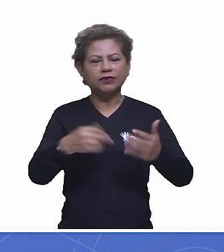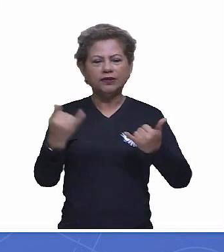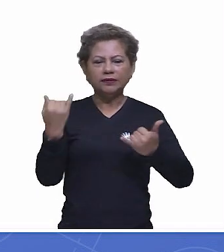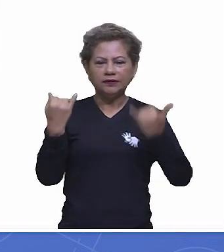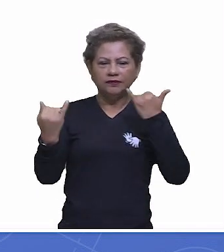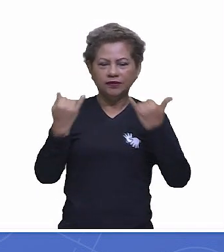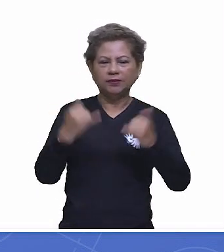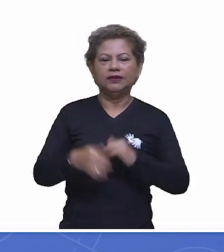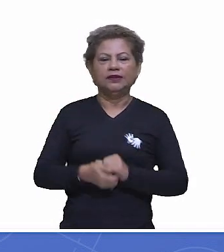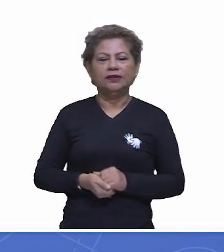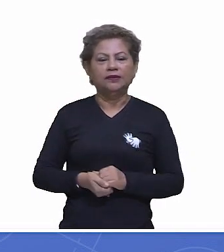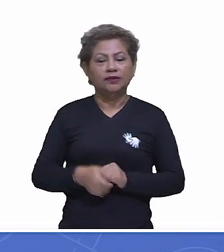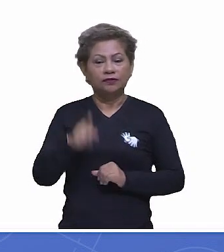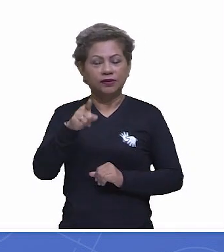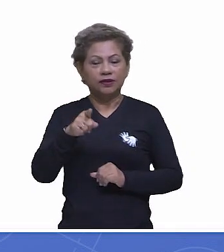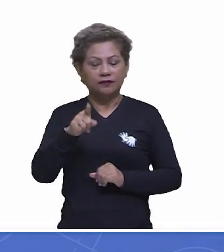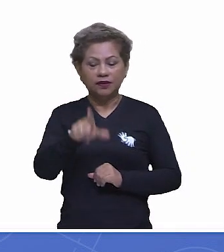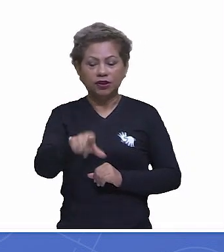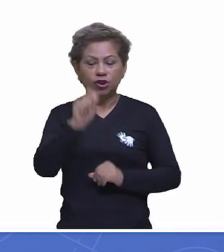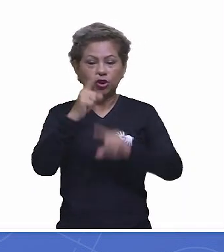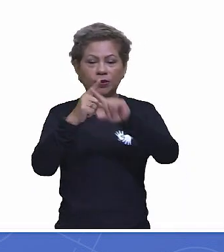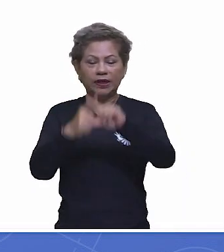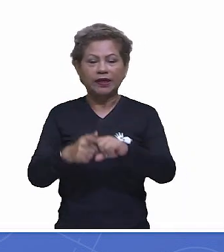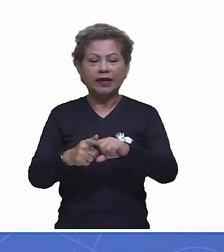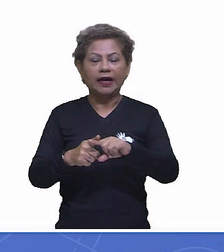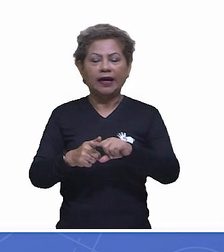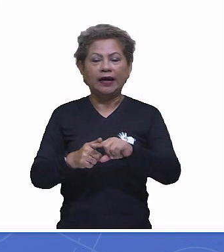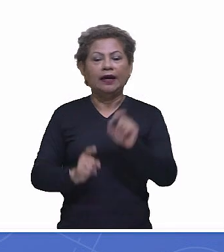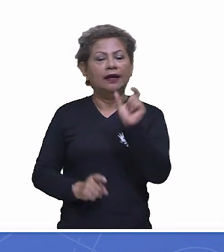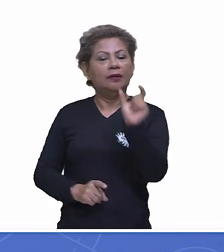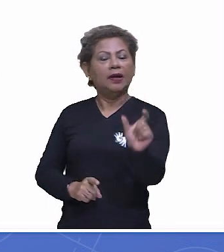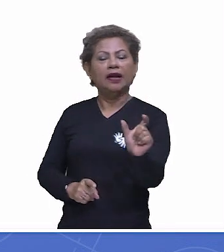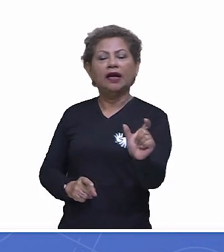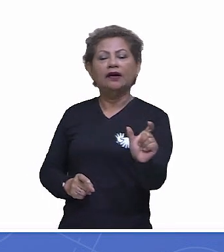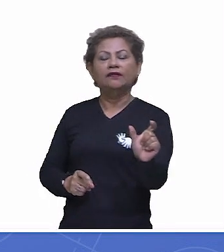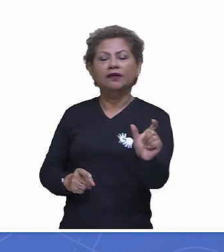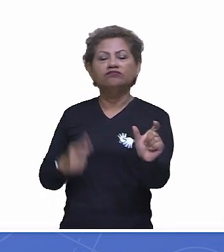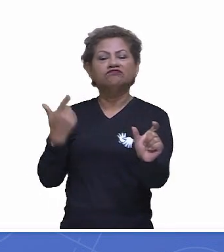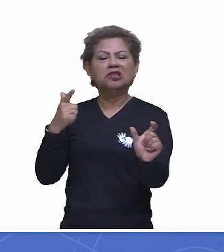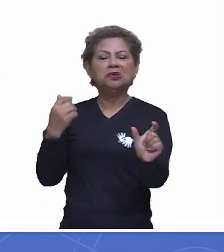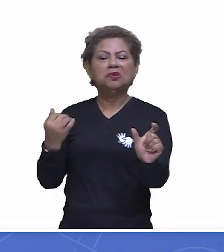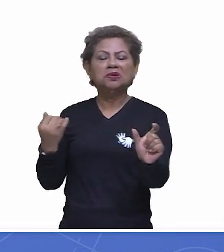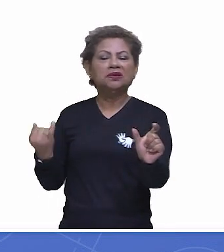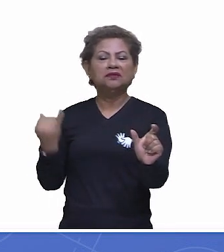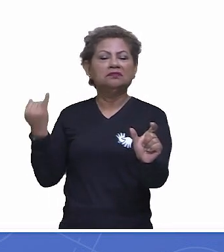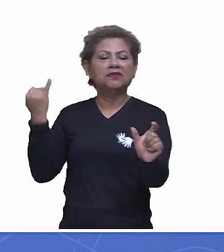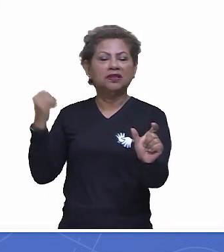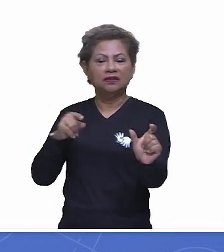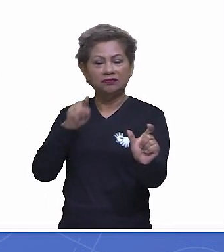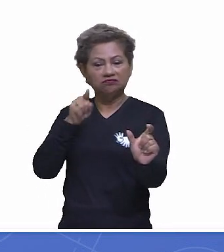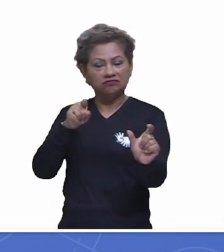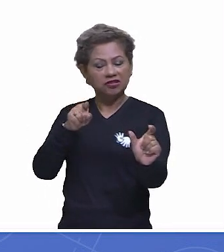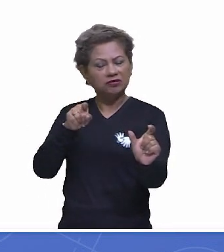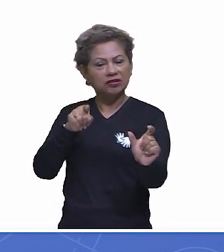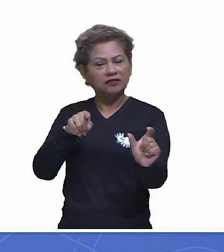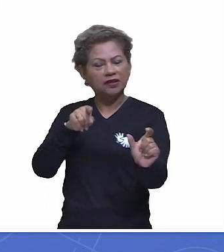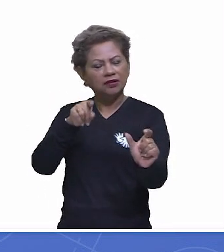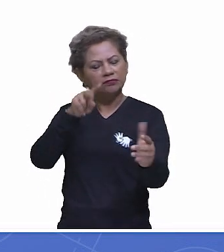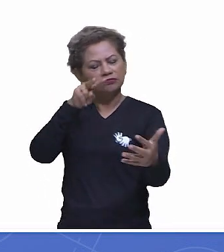doctor who administered the drugs, Conrad Murray, was later convicted, né? Ele